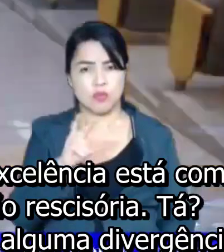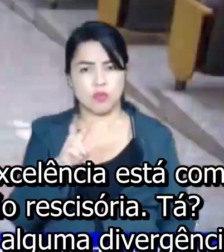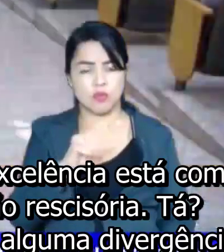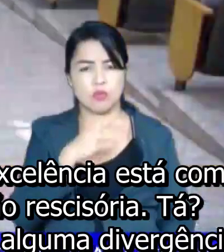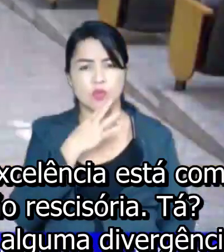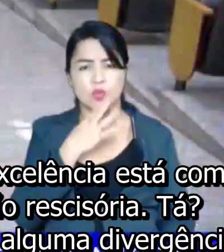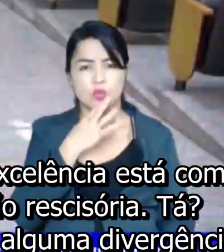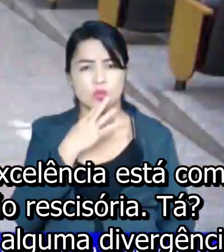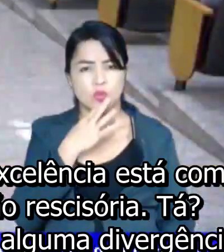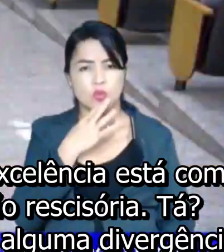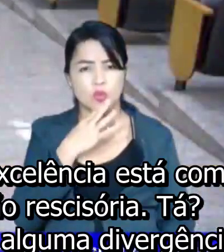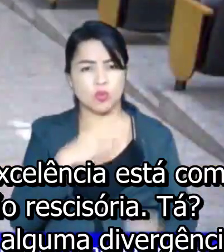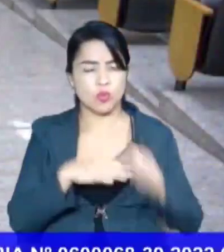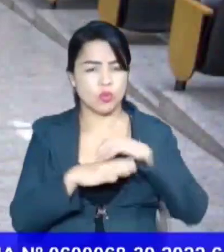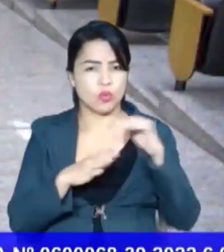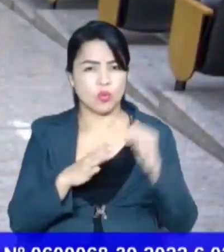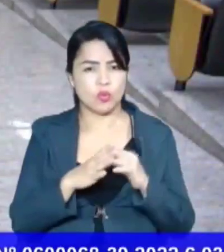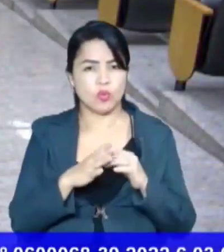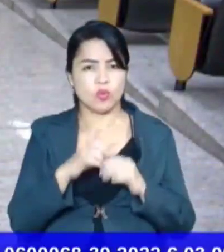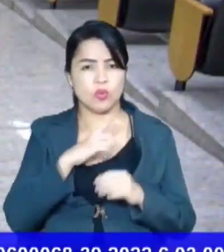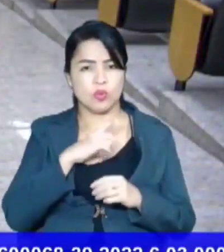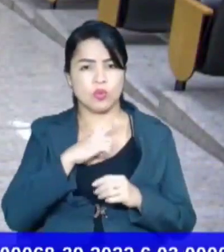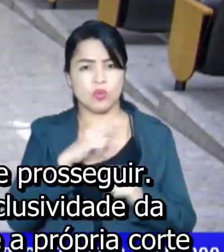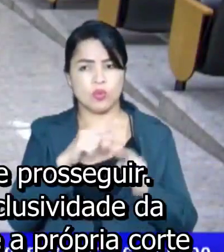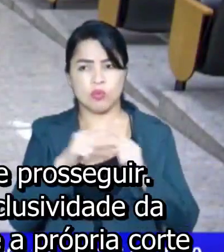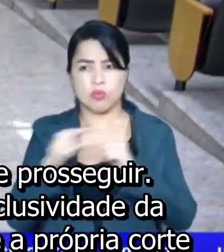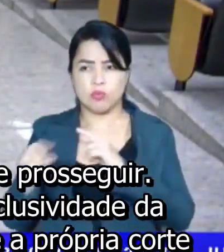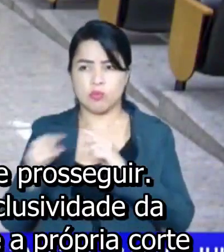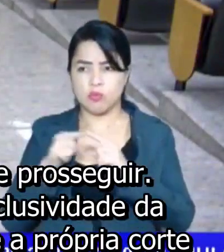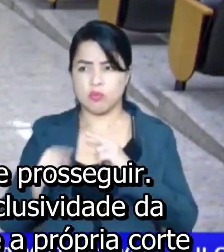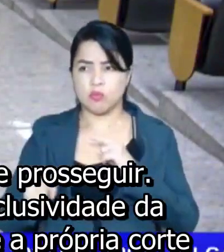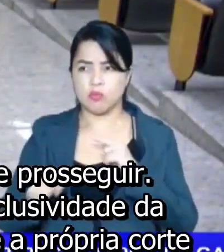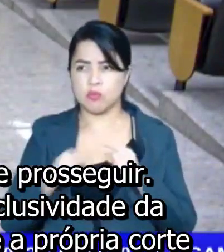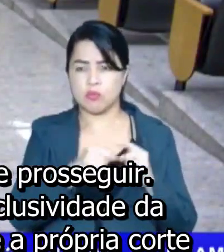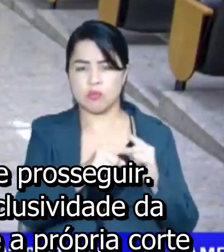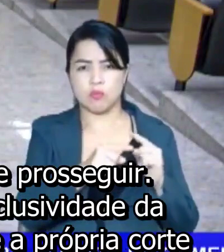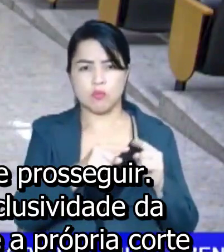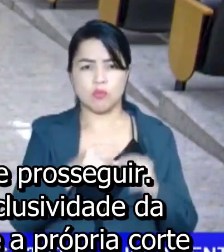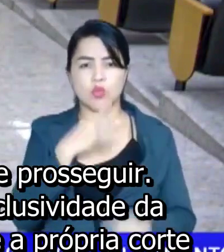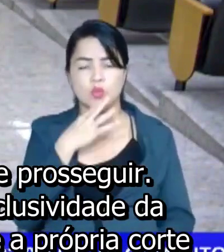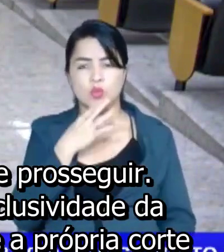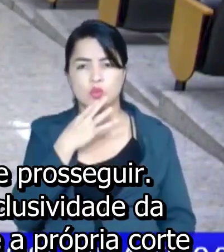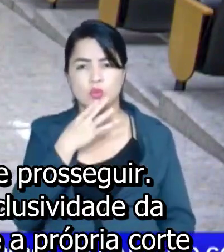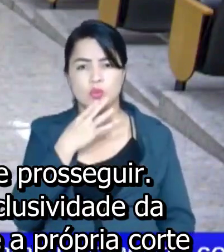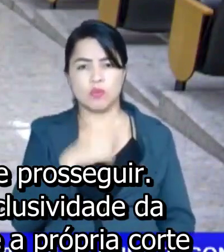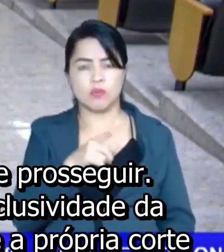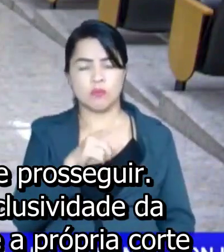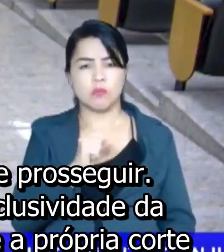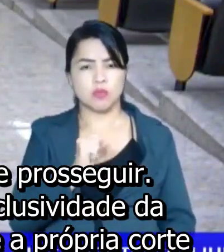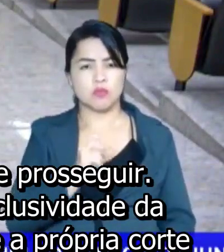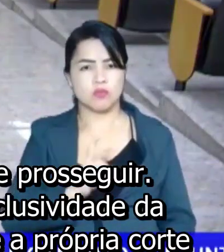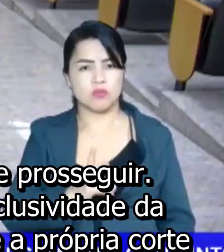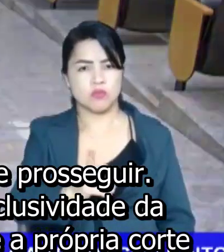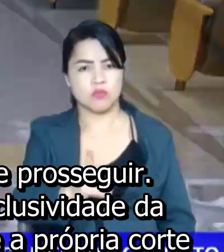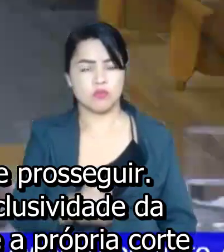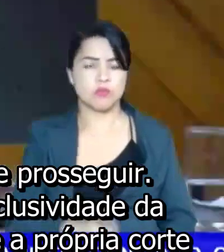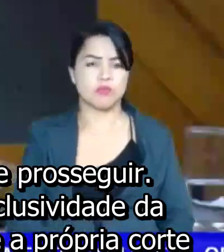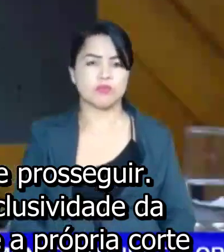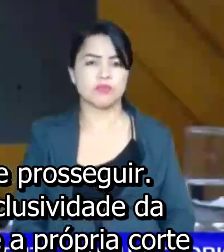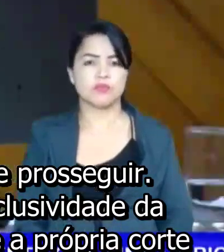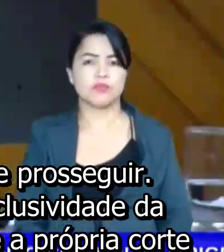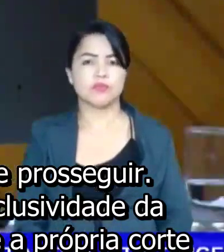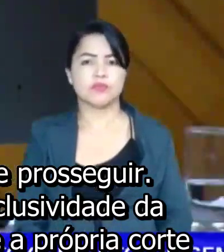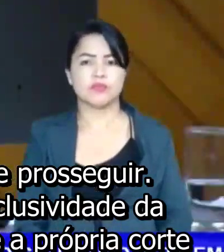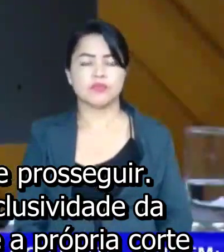tudo. Conheço. Há alguma divergência? Imagem ampla do plenário. Então, conhecidos os recursos. Vossa Excelência pode prosseguir.